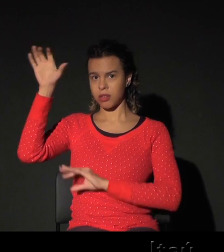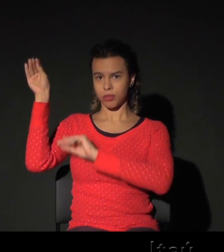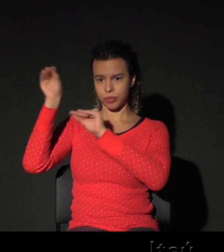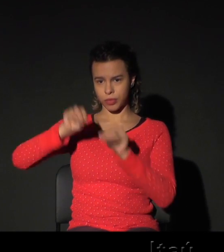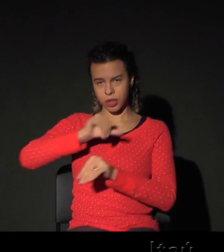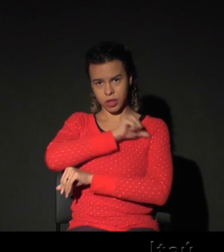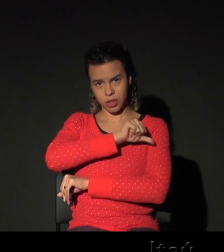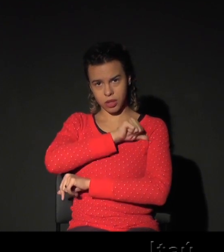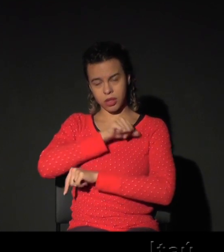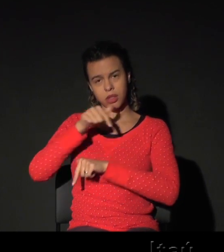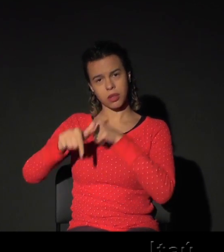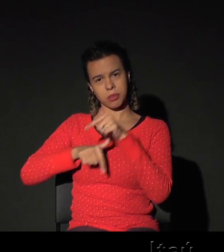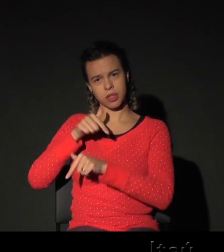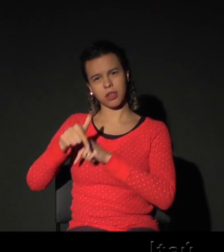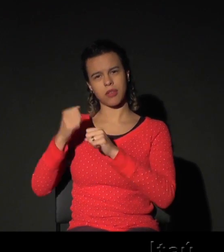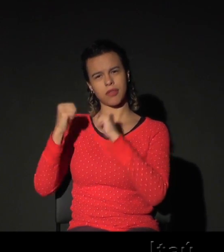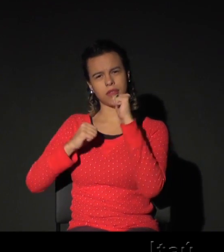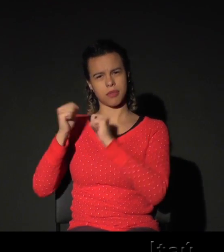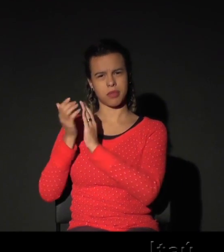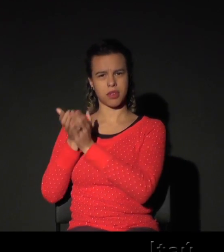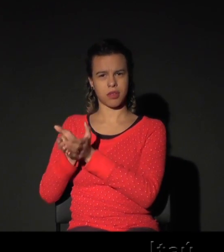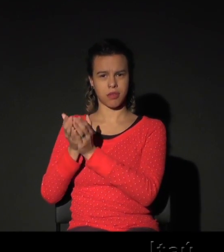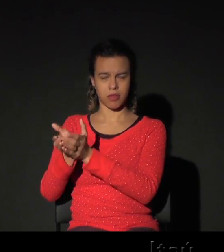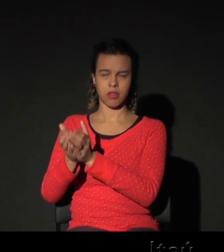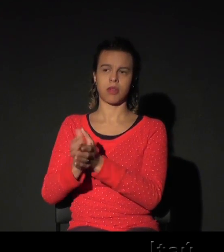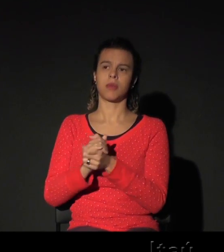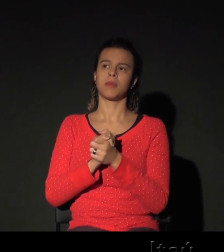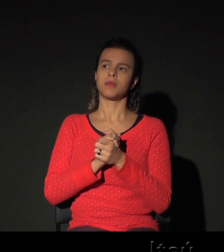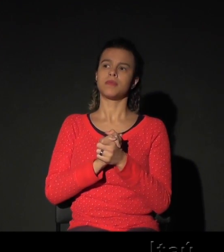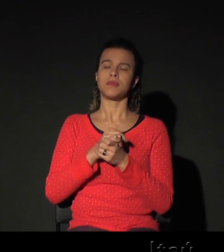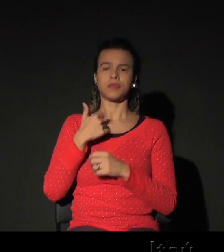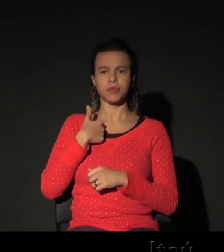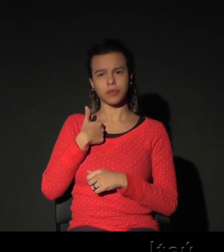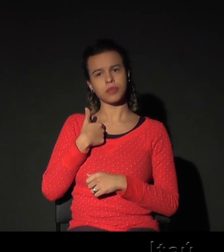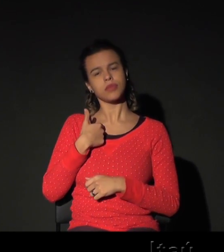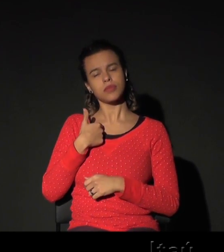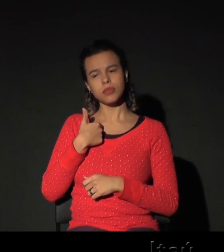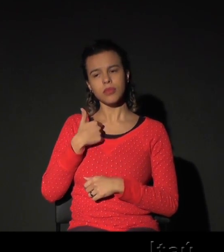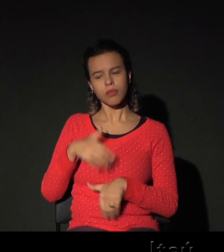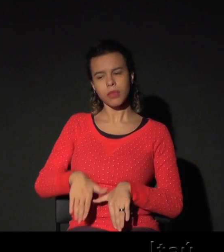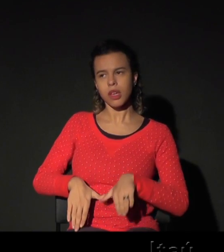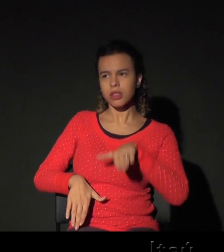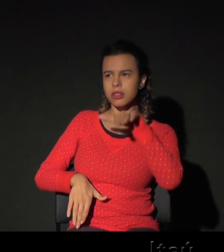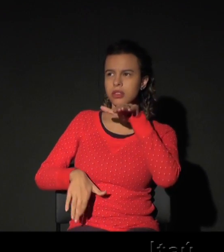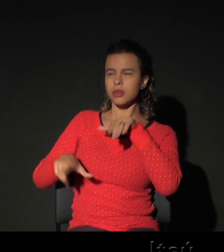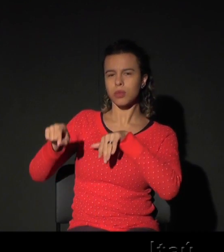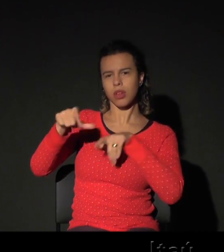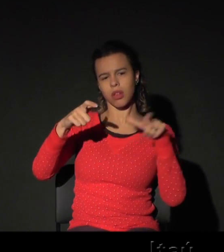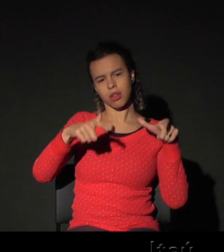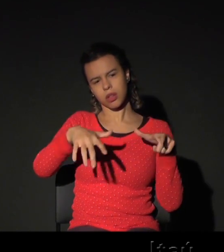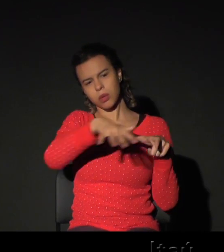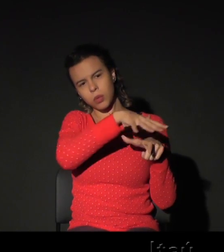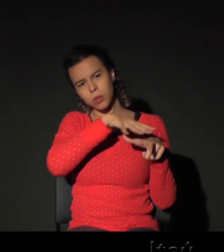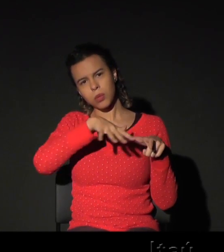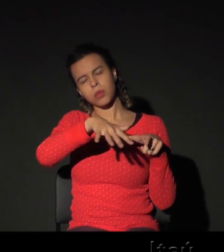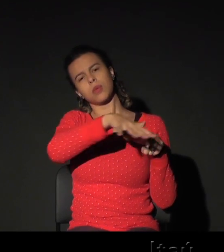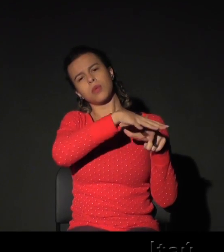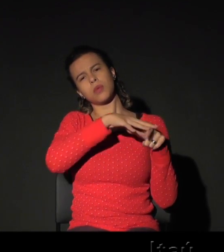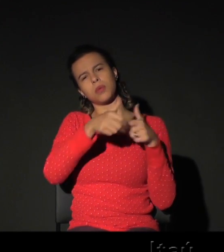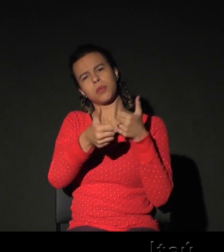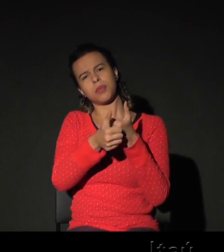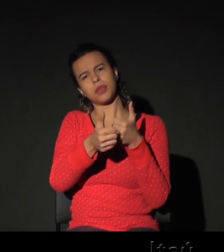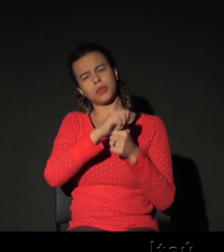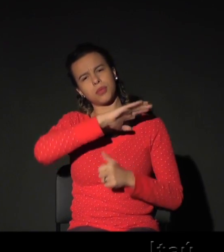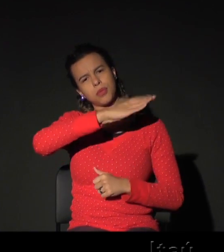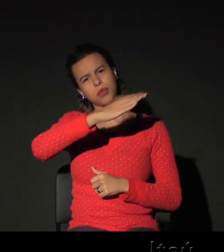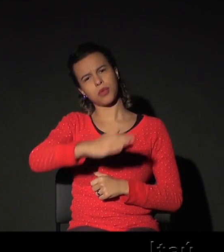para trabalhar na fábrica de navio E aí eu fui criada nesse nessa zona que é perto da